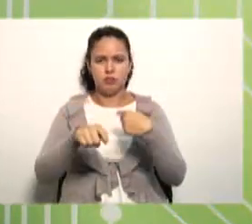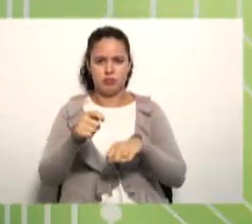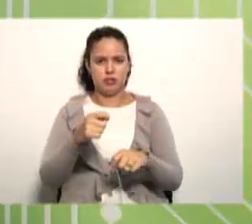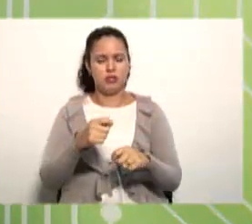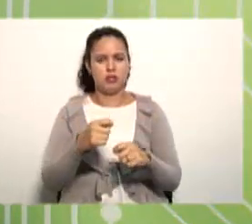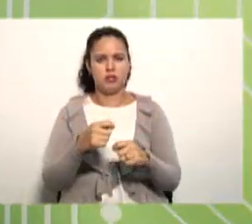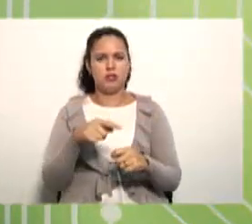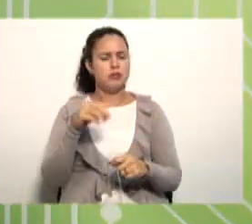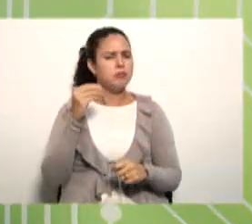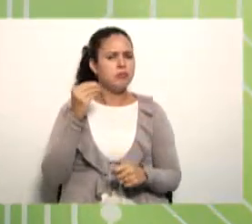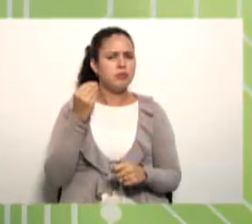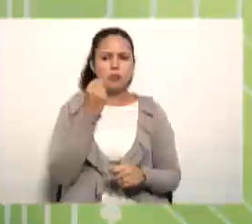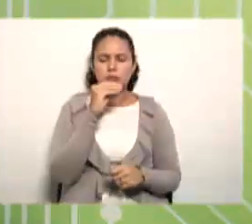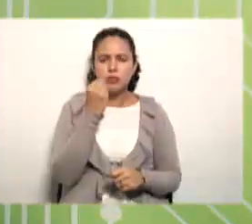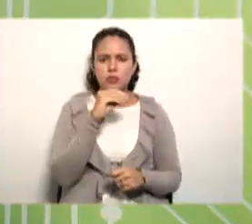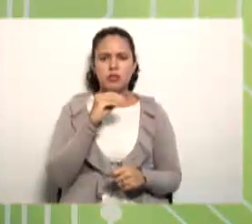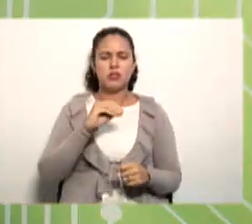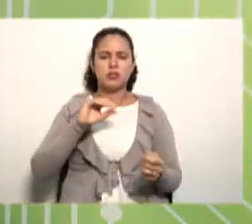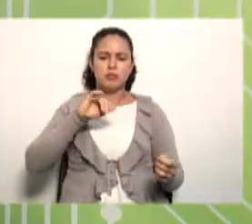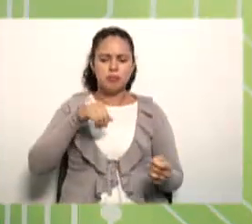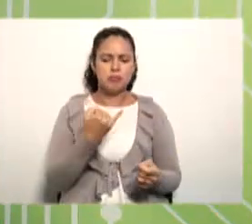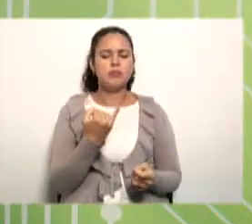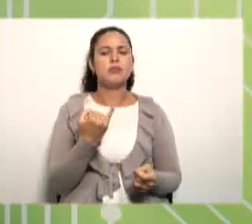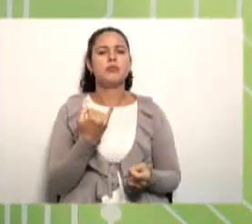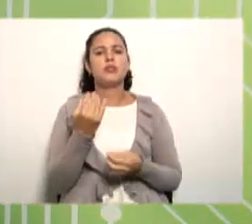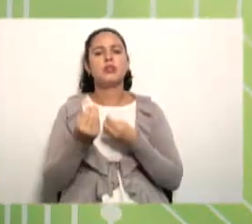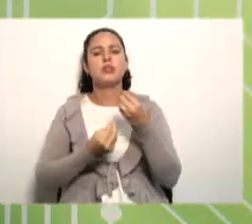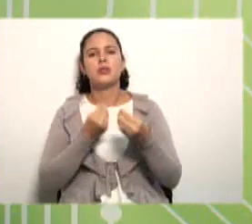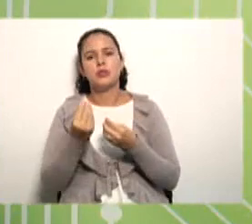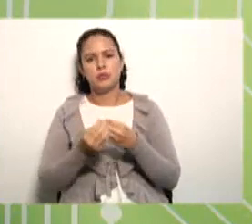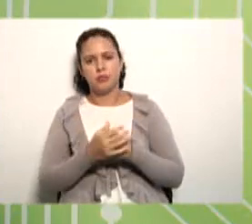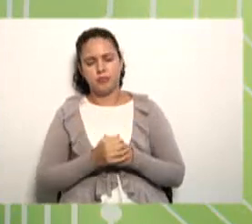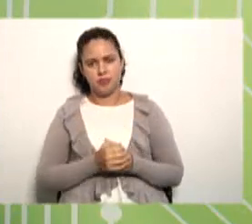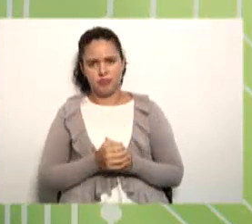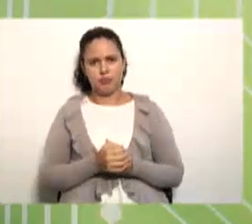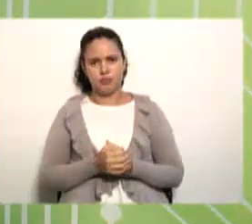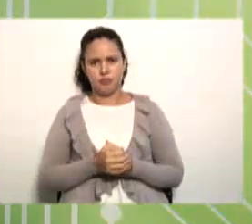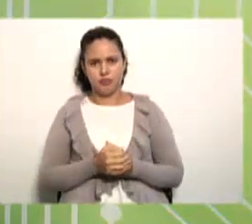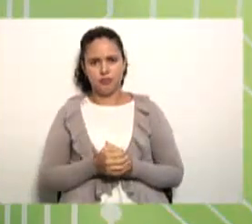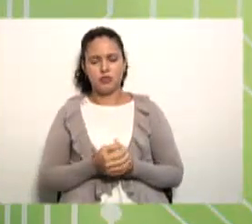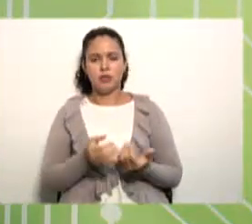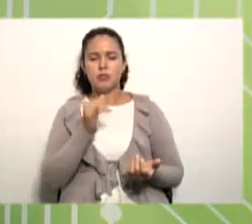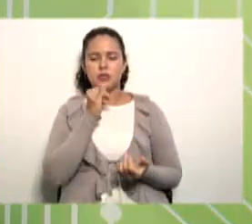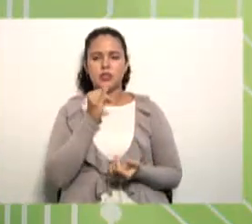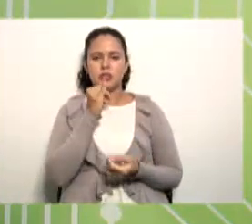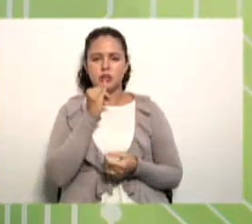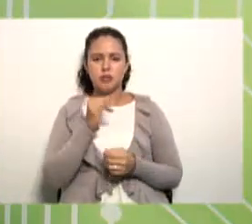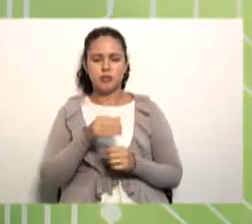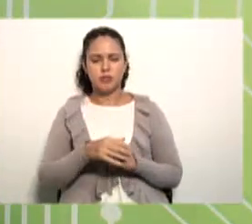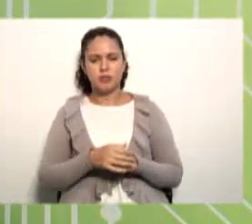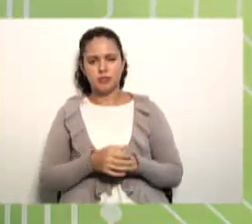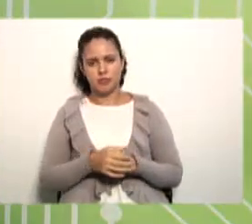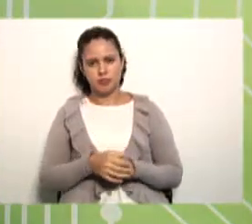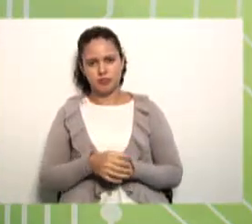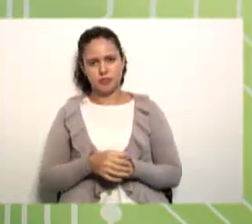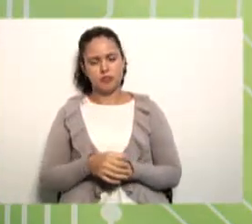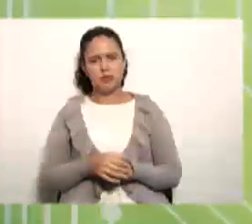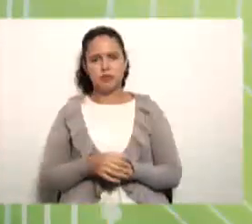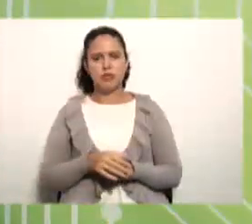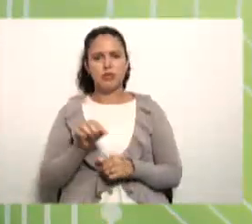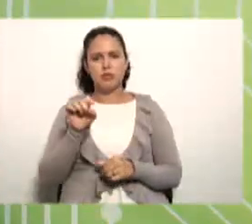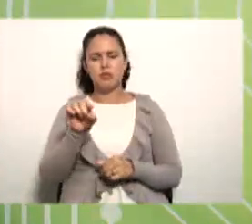O custo de oportunidade é uma maneira de precificar o trade-off. Por exemplo, se você não